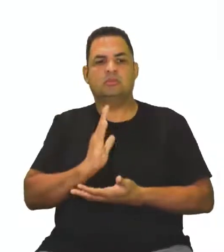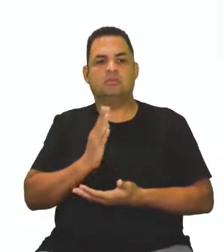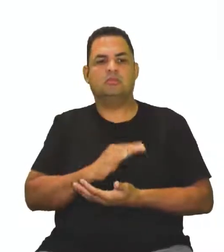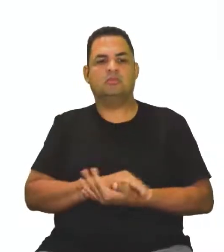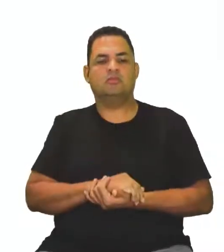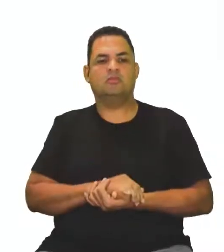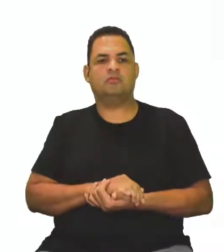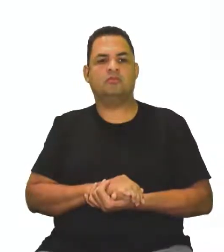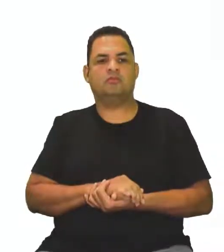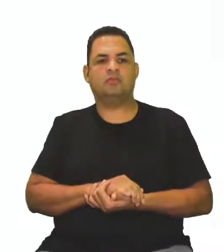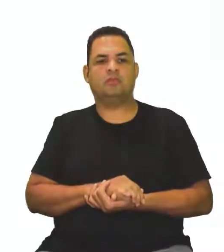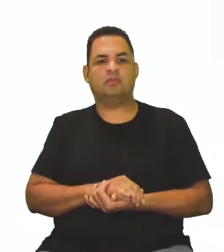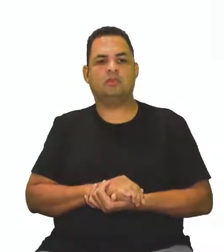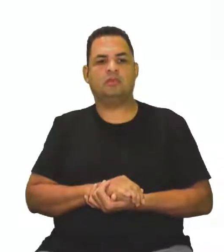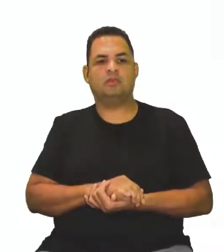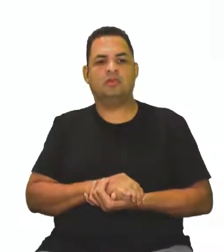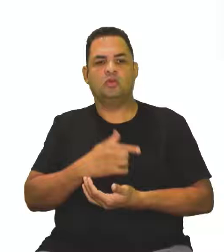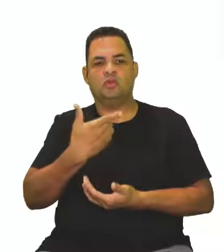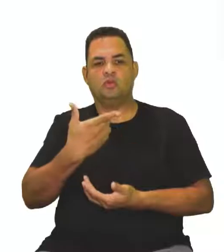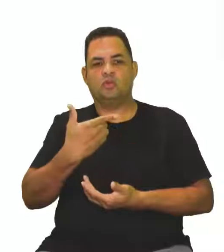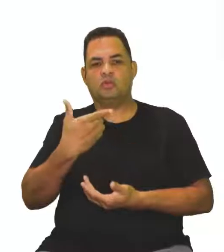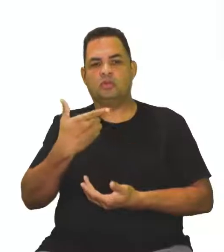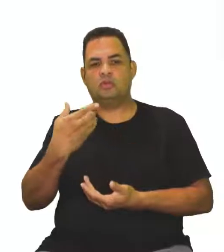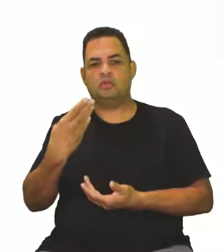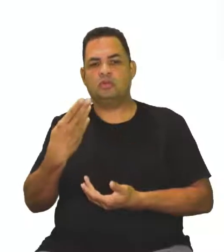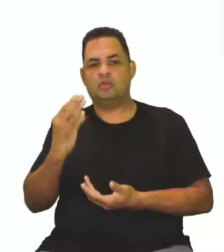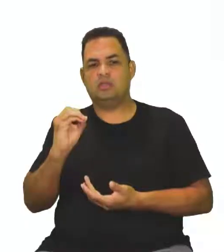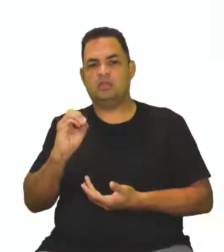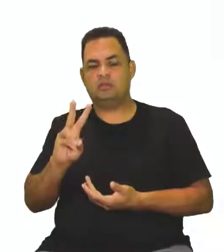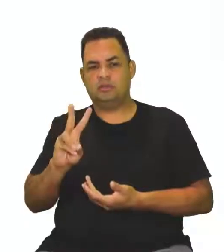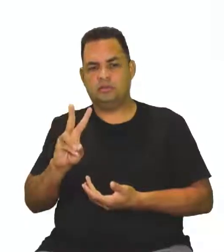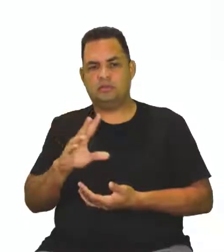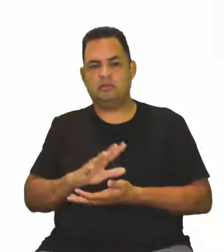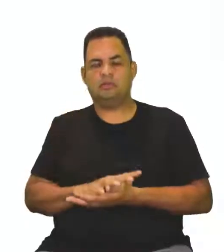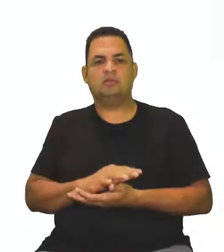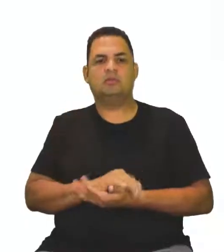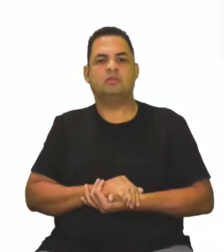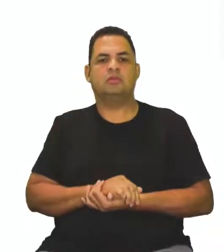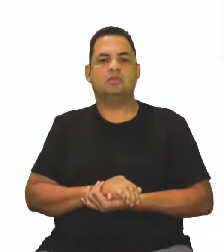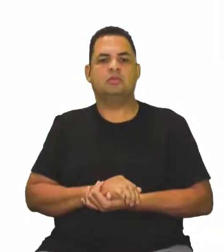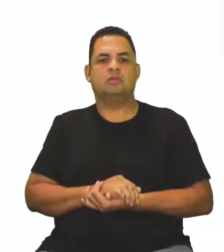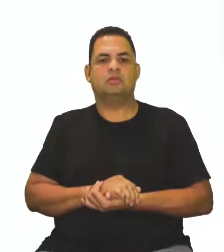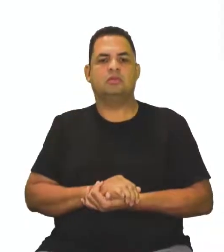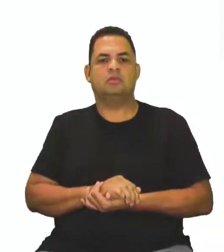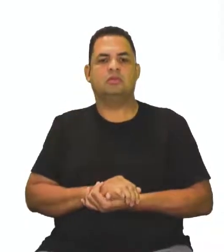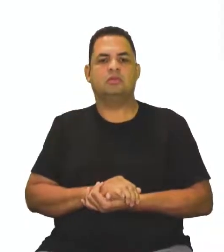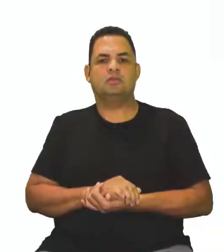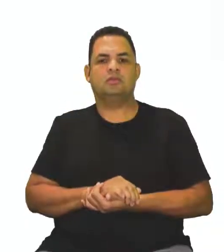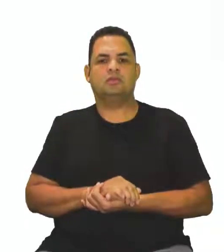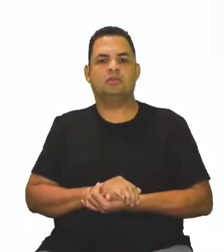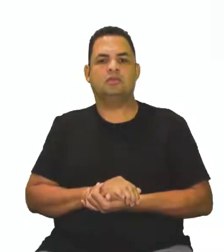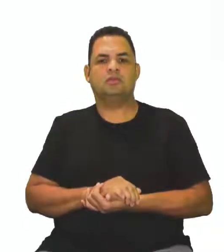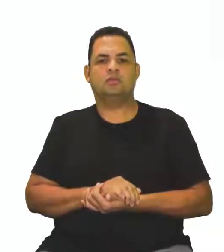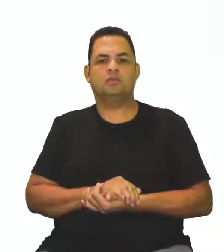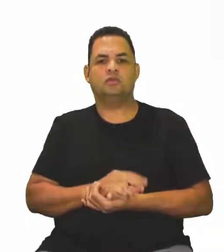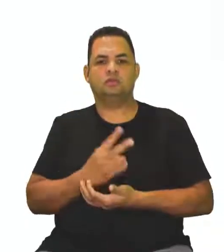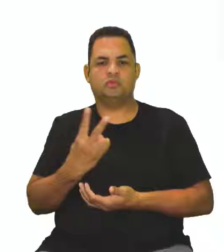ó. Esse carinha aqui vale 240 e aqui nós vimos que esses dois